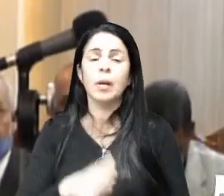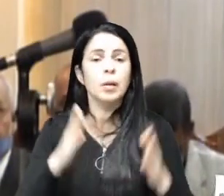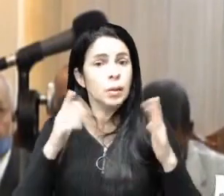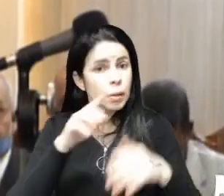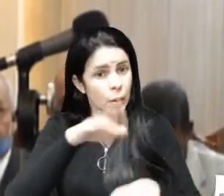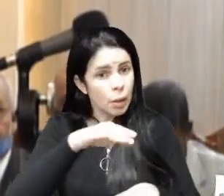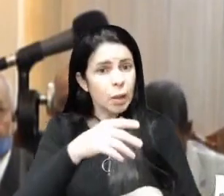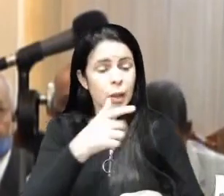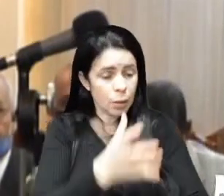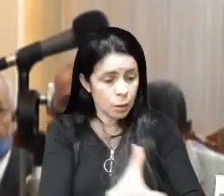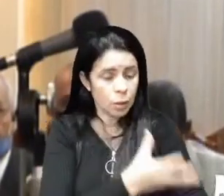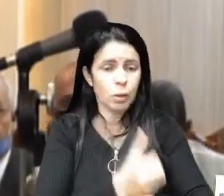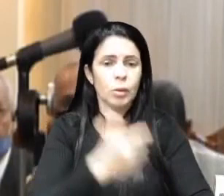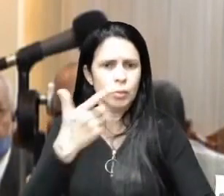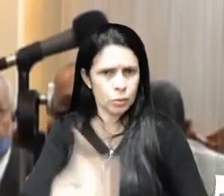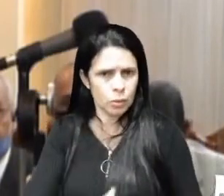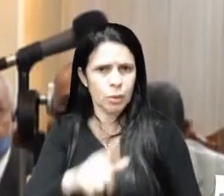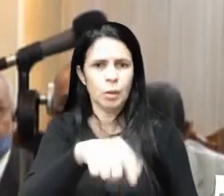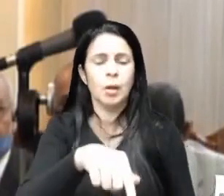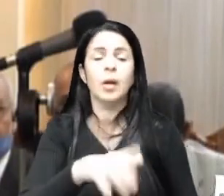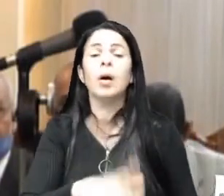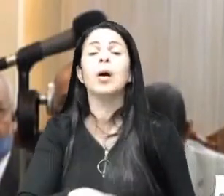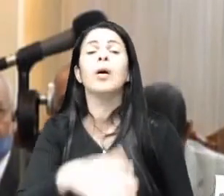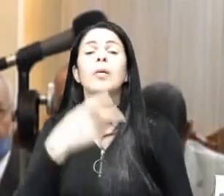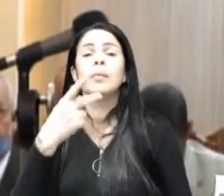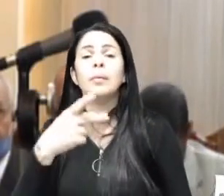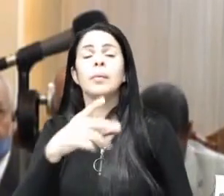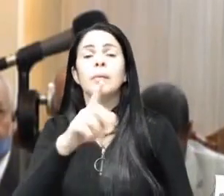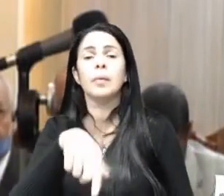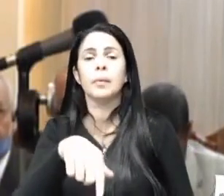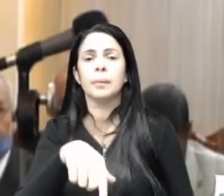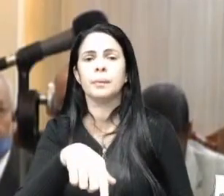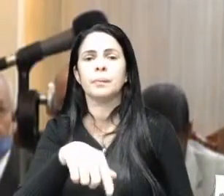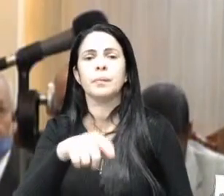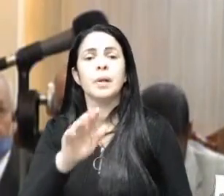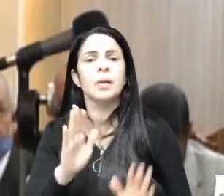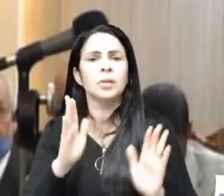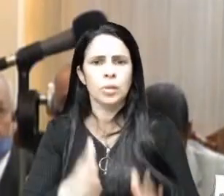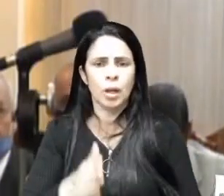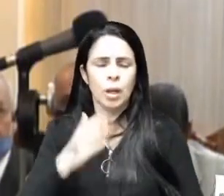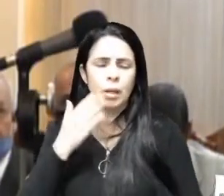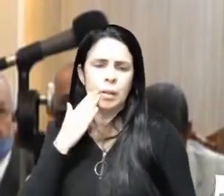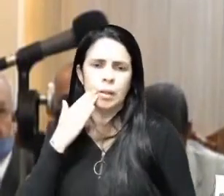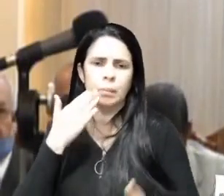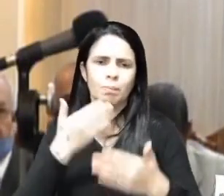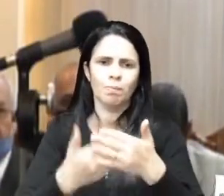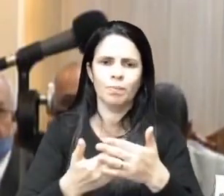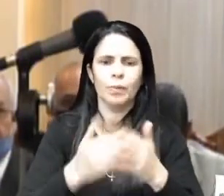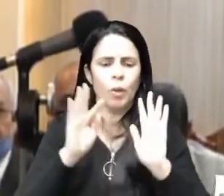já está próximo o fim de todas as coisas.